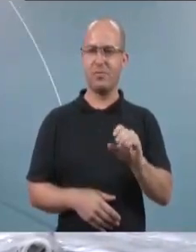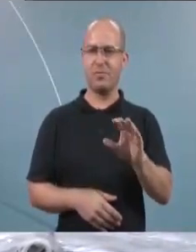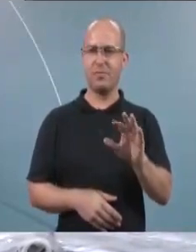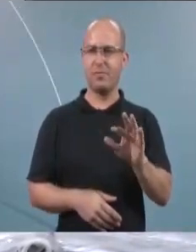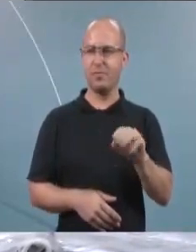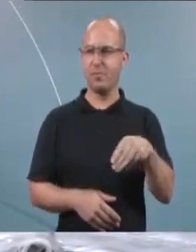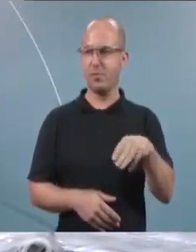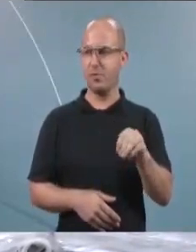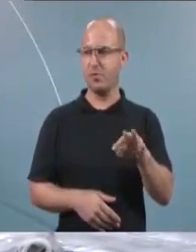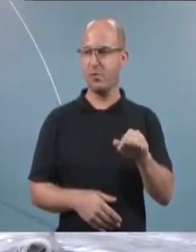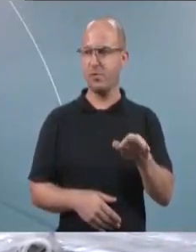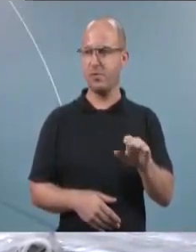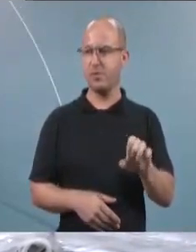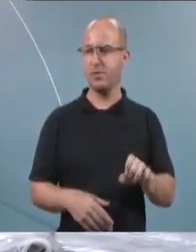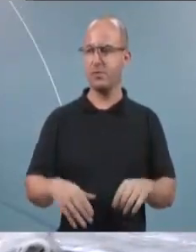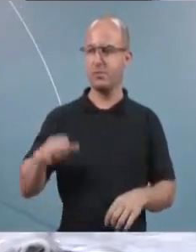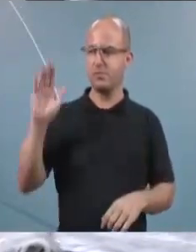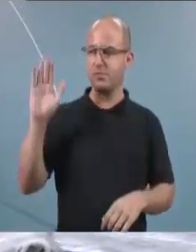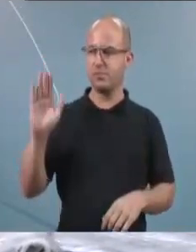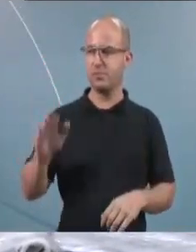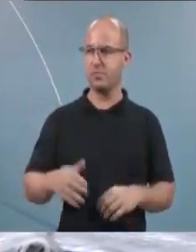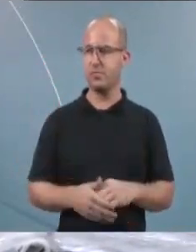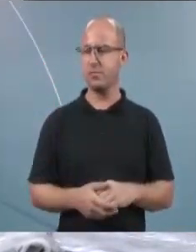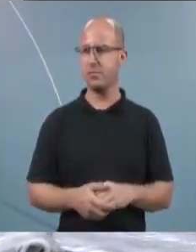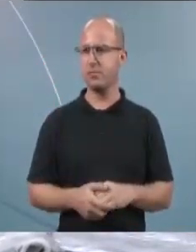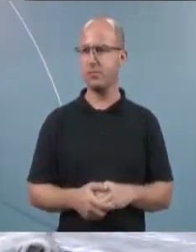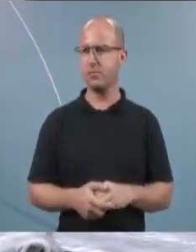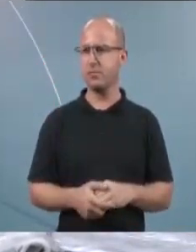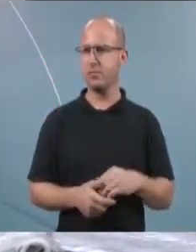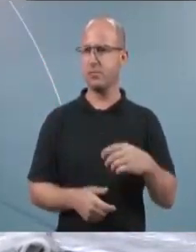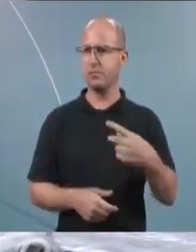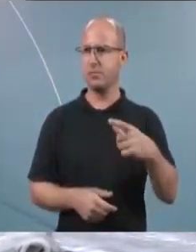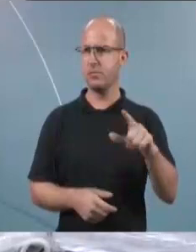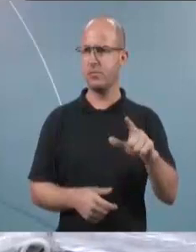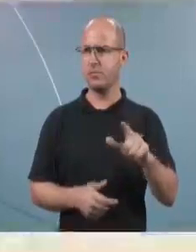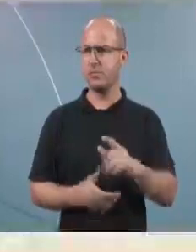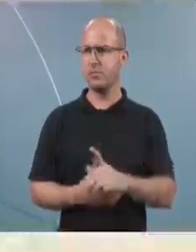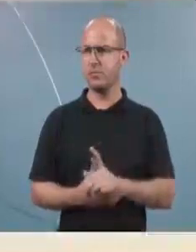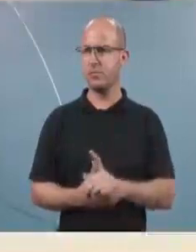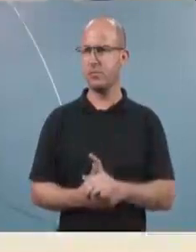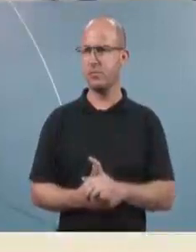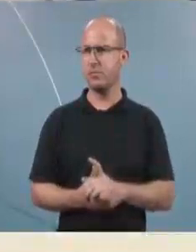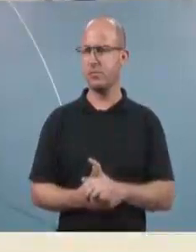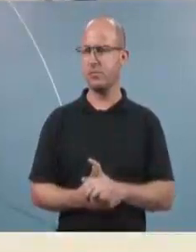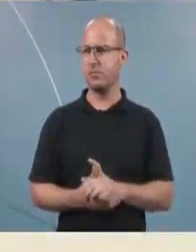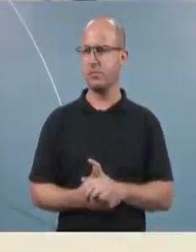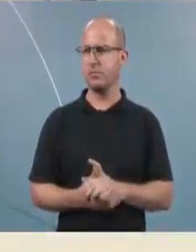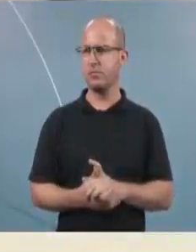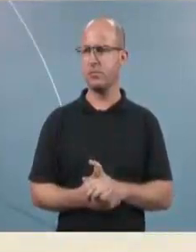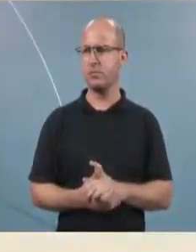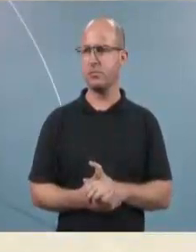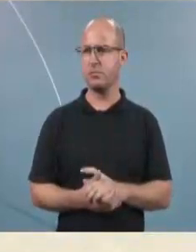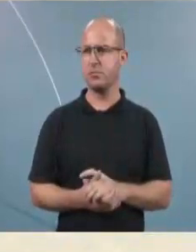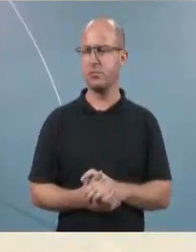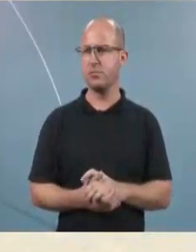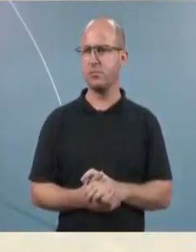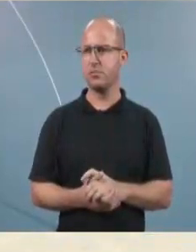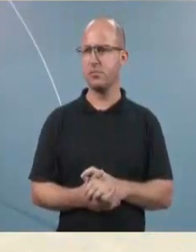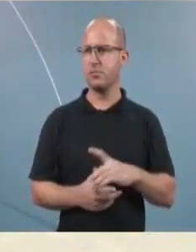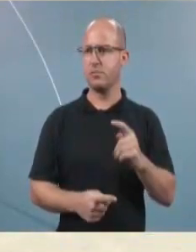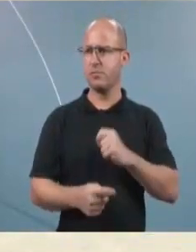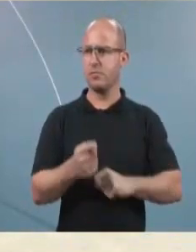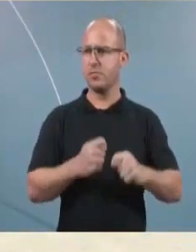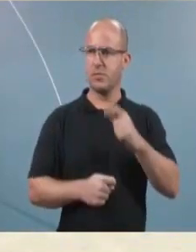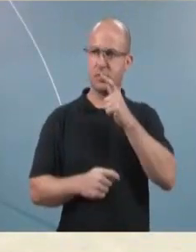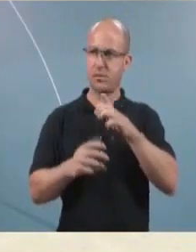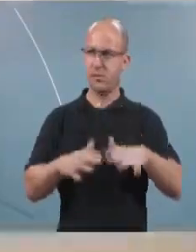e senhor presidente questão de em senhor presidente foi foi entrado aí a PL e pel deput Lu Eduardo e da economia do